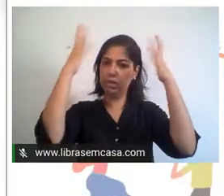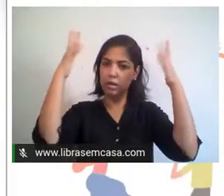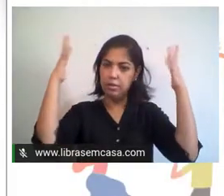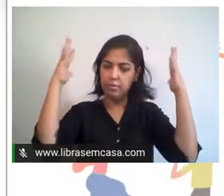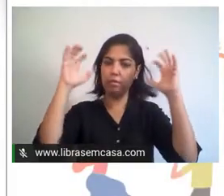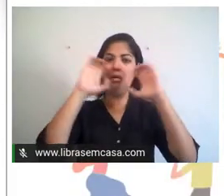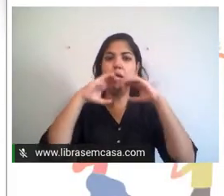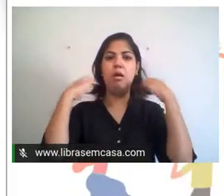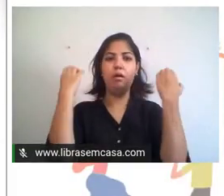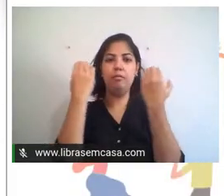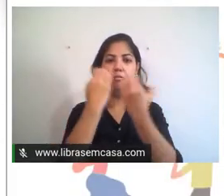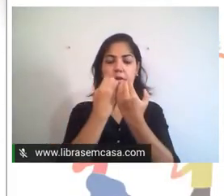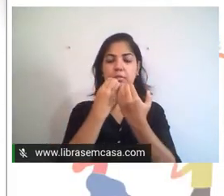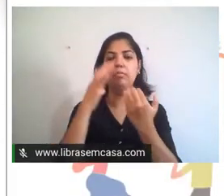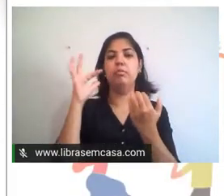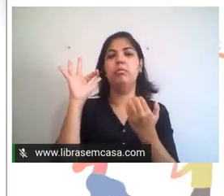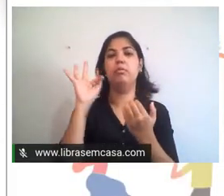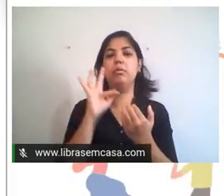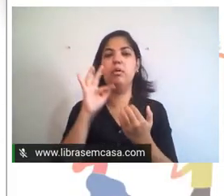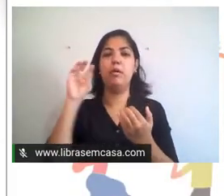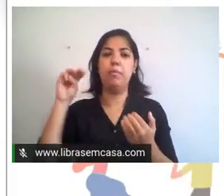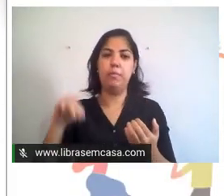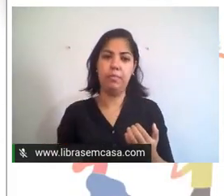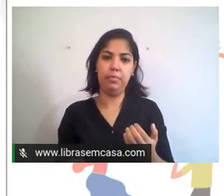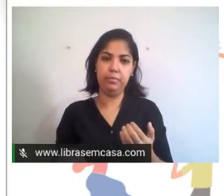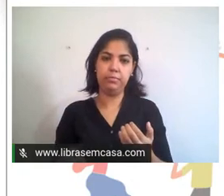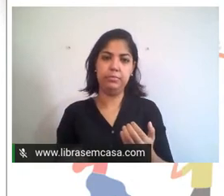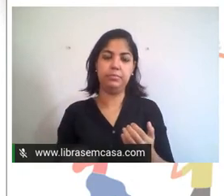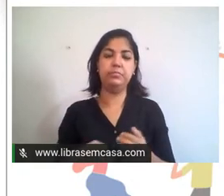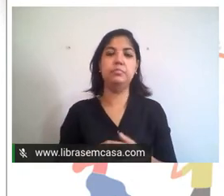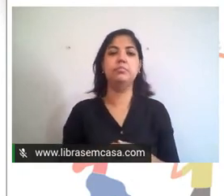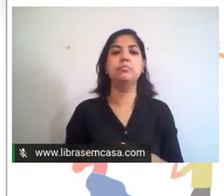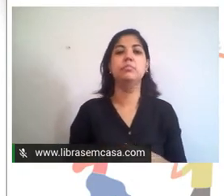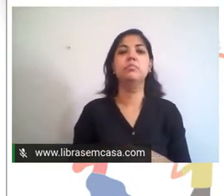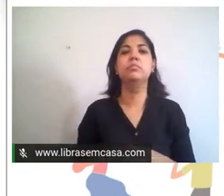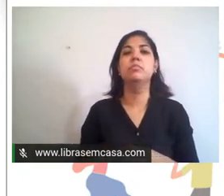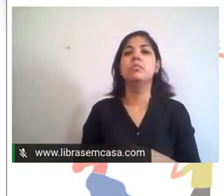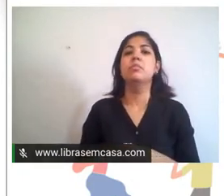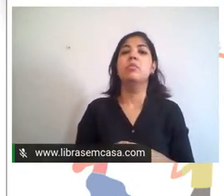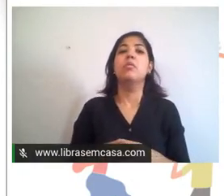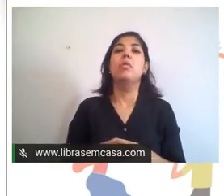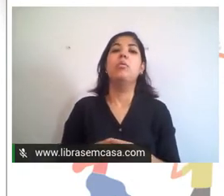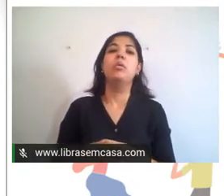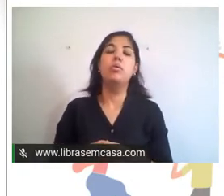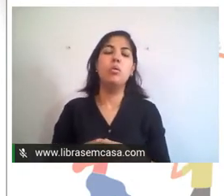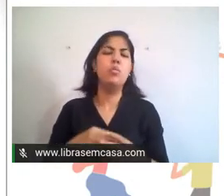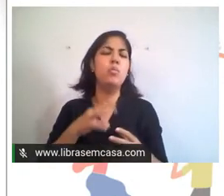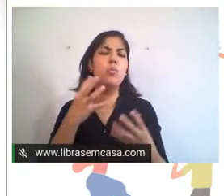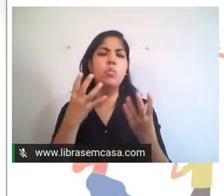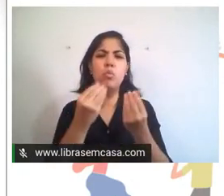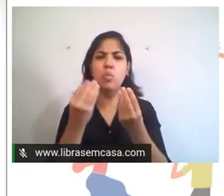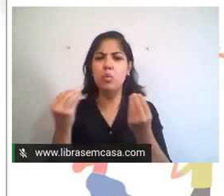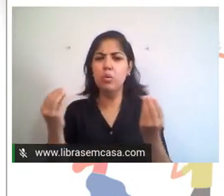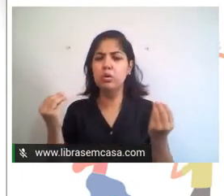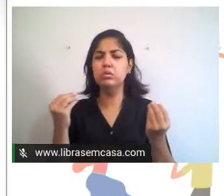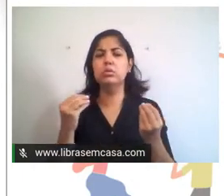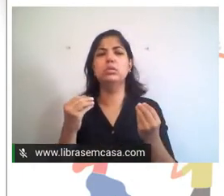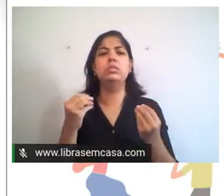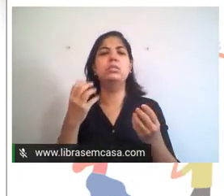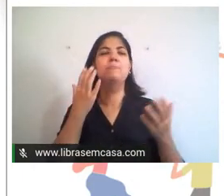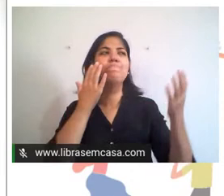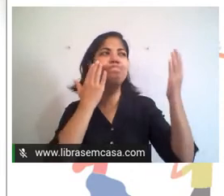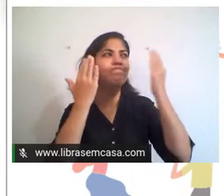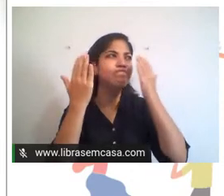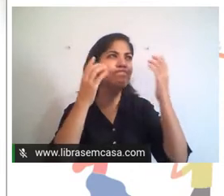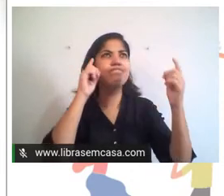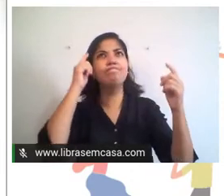Madre. Certamente a equipe toda trabalhou muito, teve muitas dúvidas, muitos desafios, mas